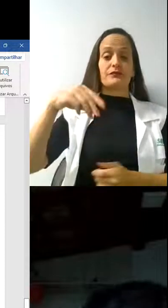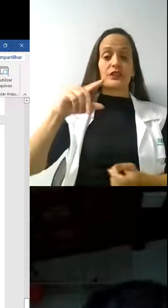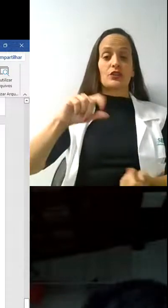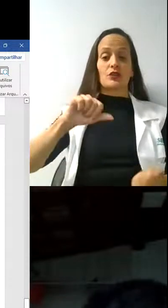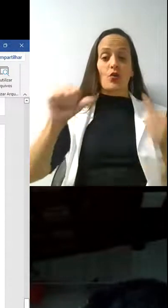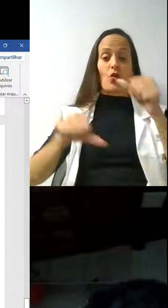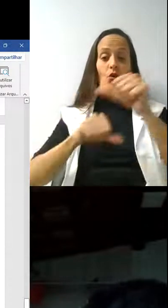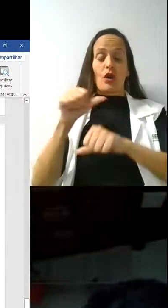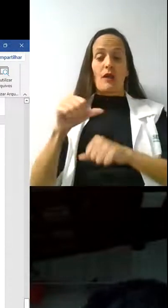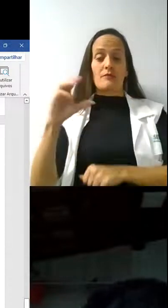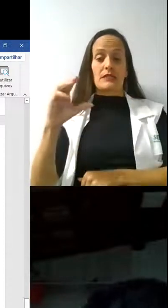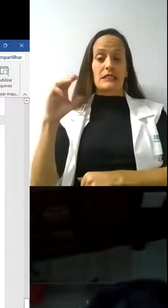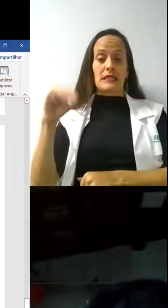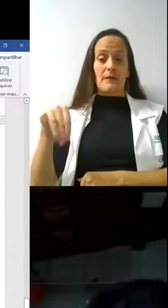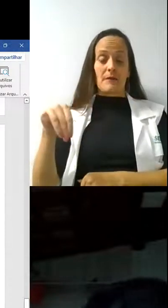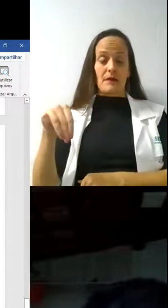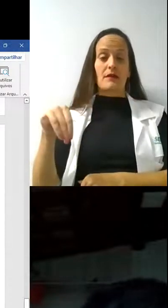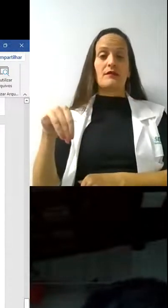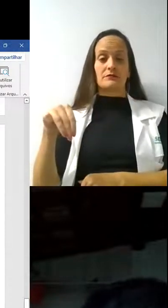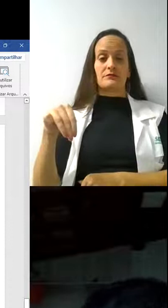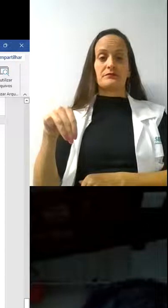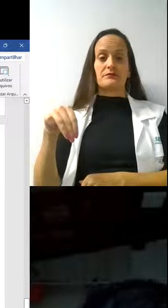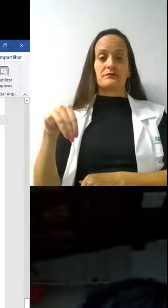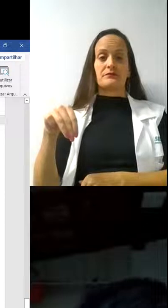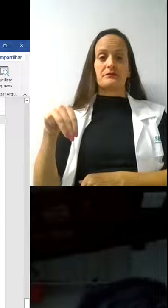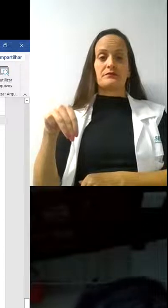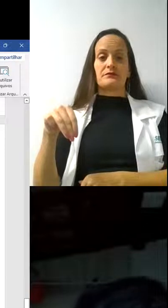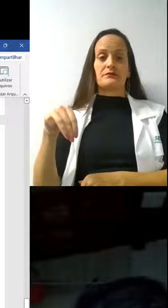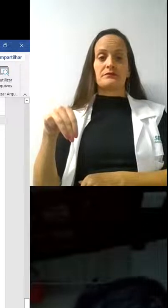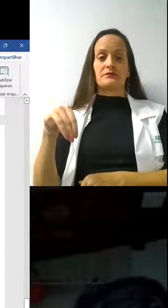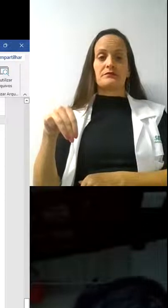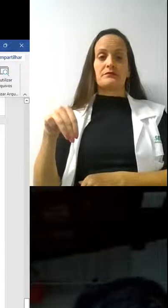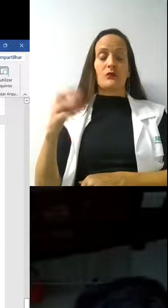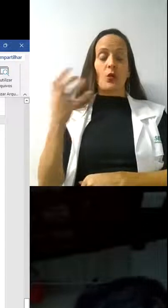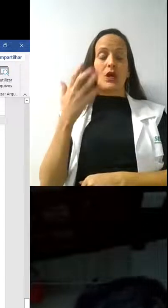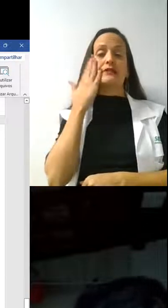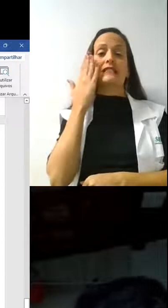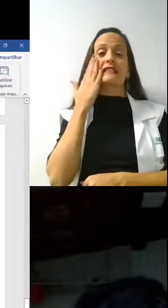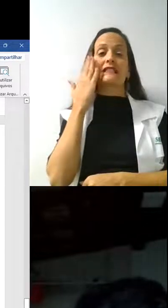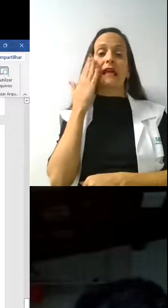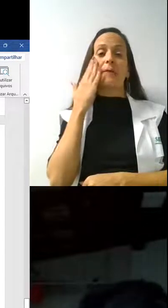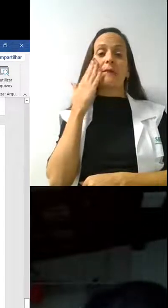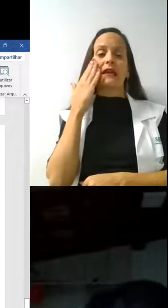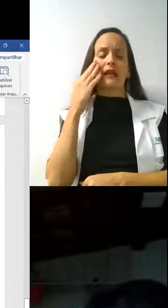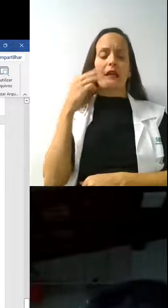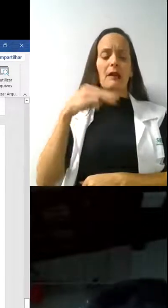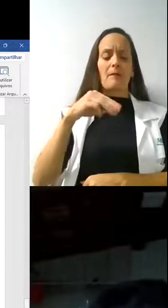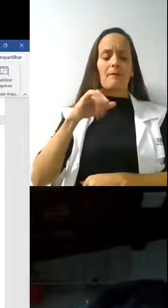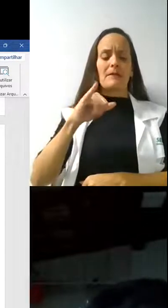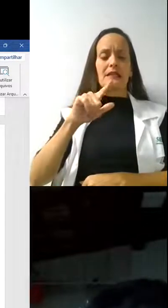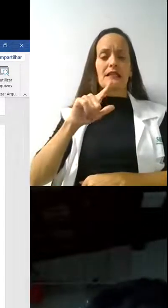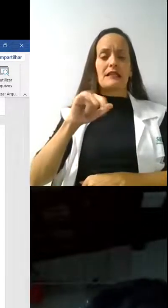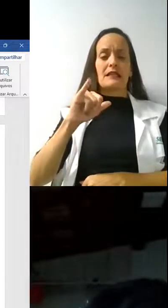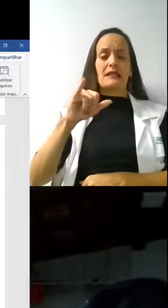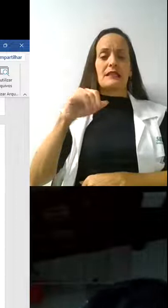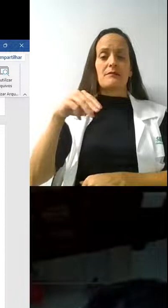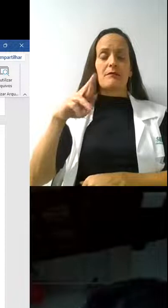já fiz passo a passo lá da outra vez, agora eu vou fazer rápido. Então, se eu quero saber esse valor aqui, ó, em milímetros, o que eu faço? Multiplico por